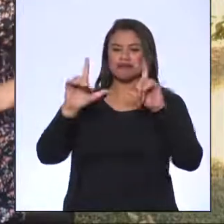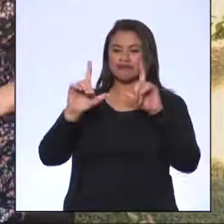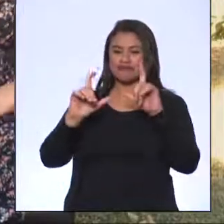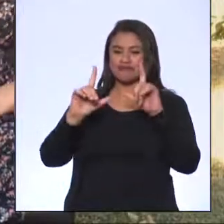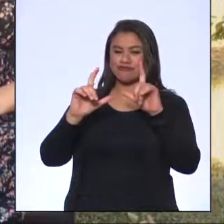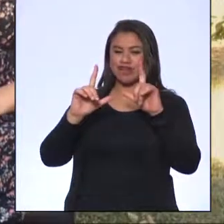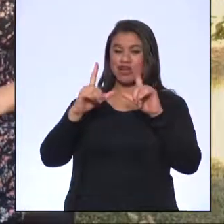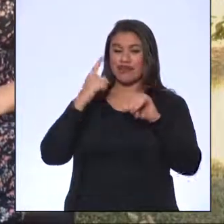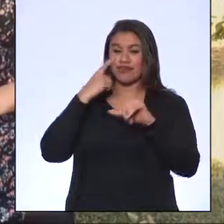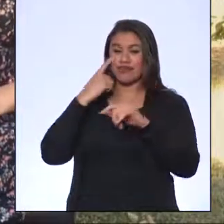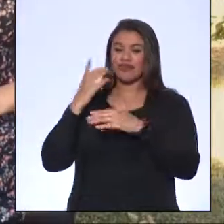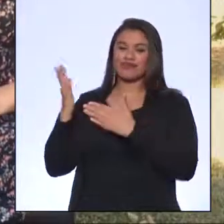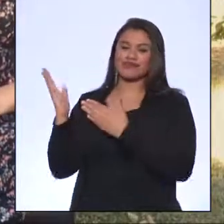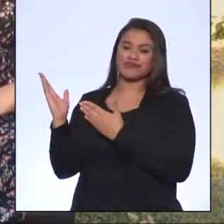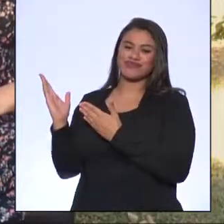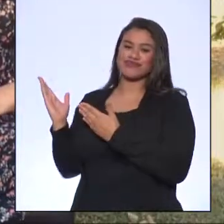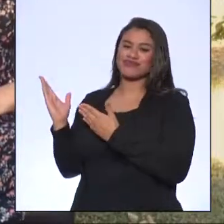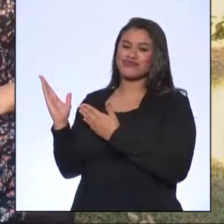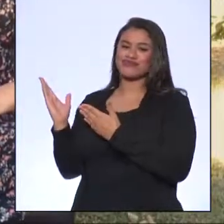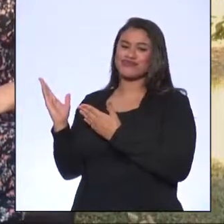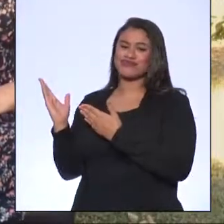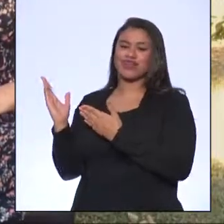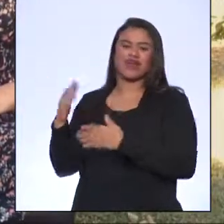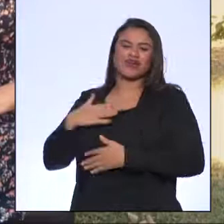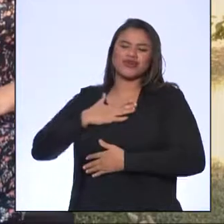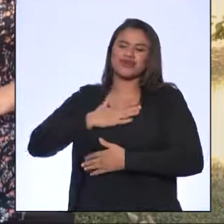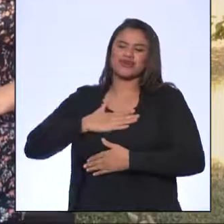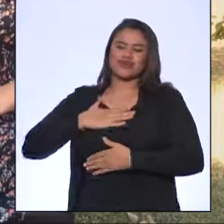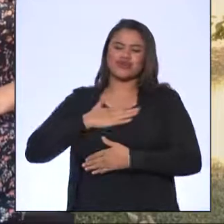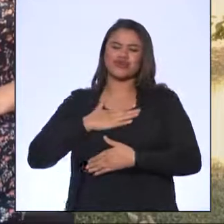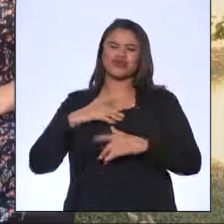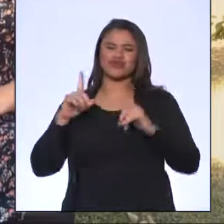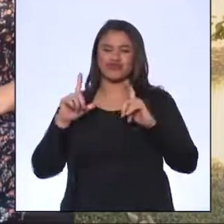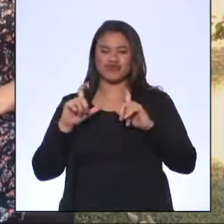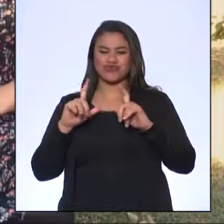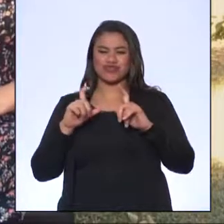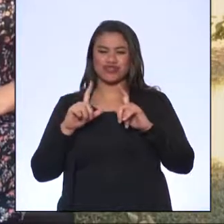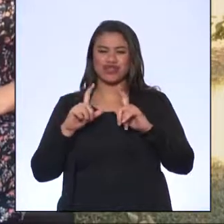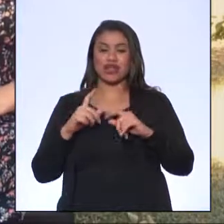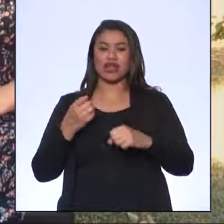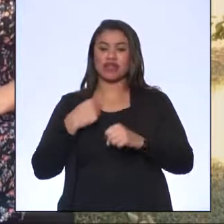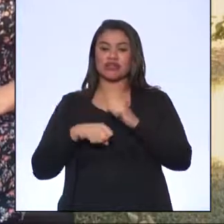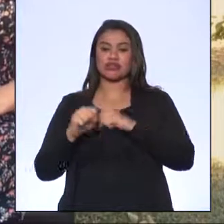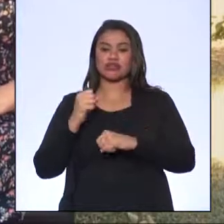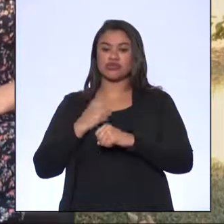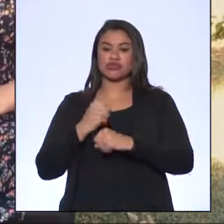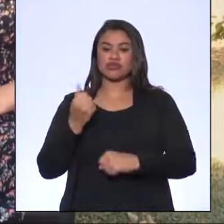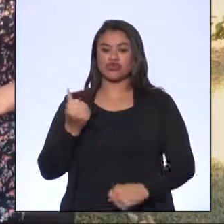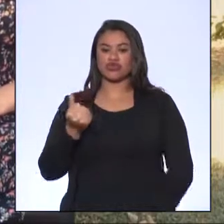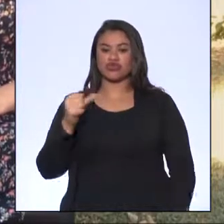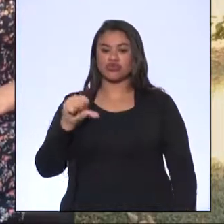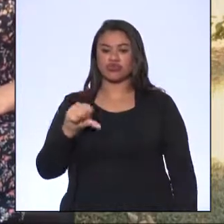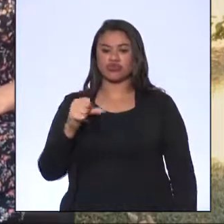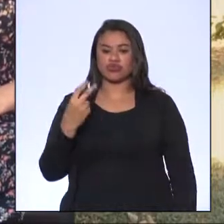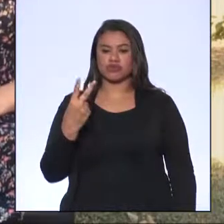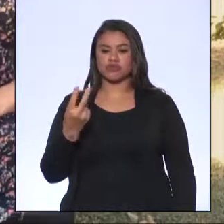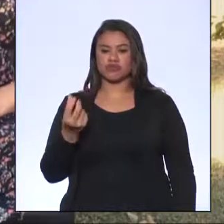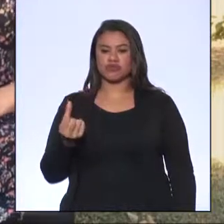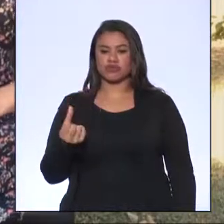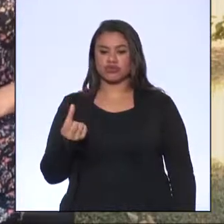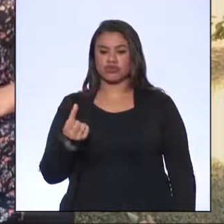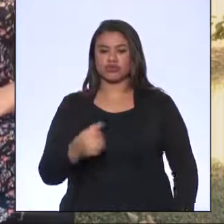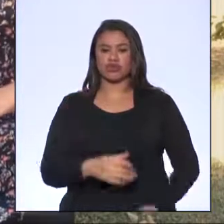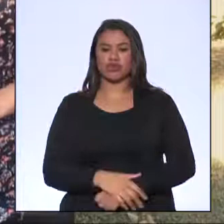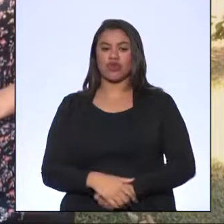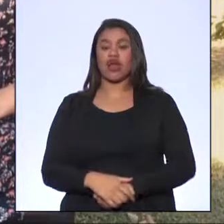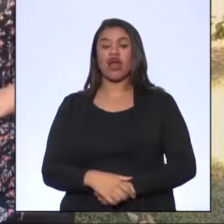Essa daqui é uma das fotografias dele que eu mais gosto. Ela foi tirada em 1962 e se chama Olha